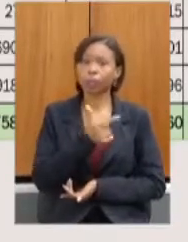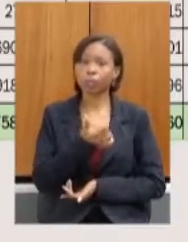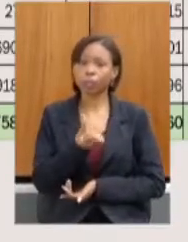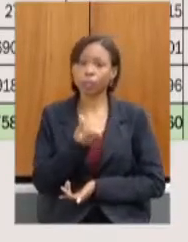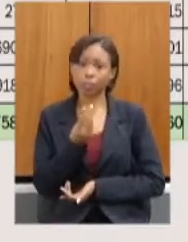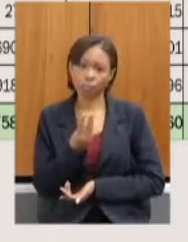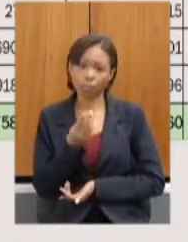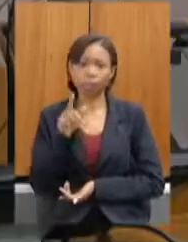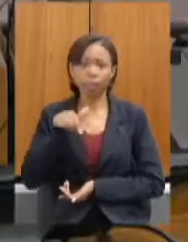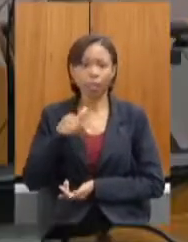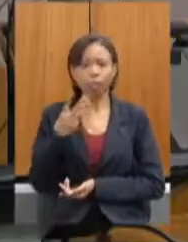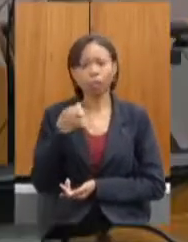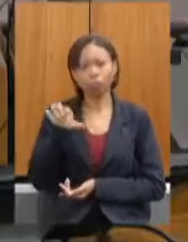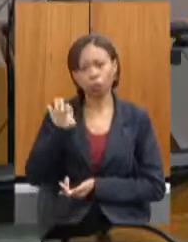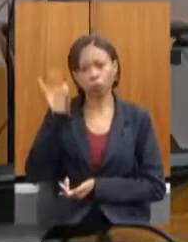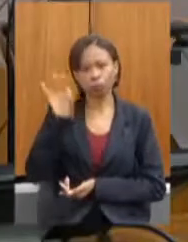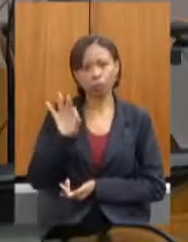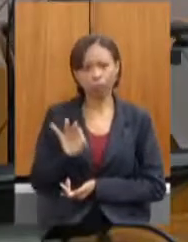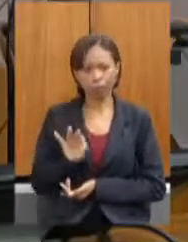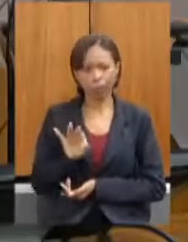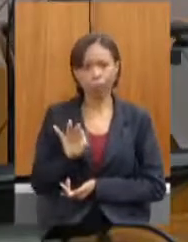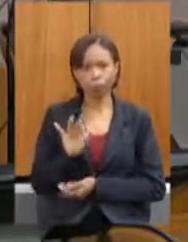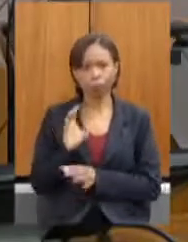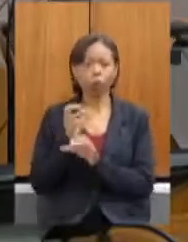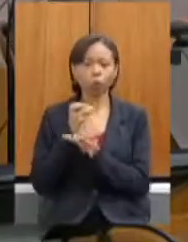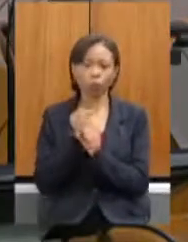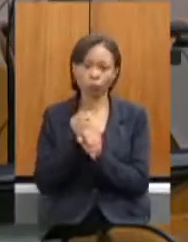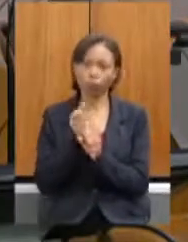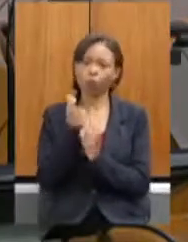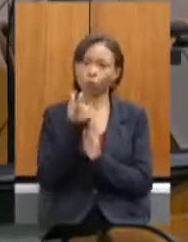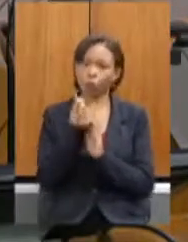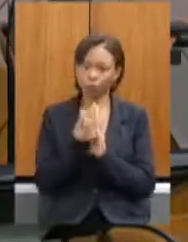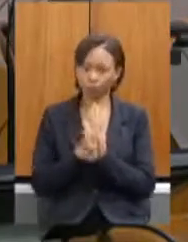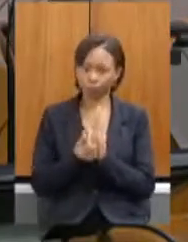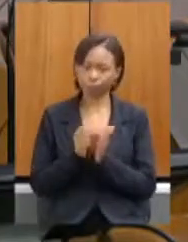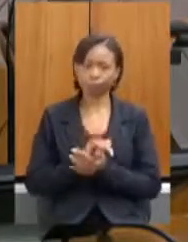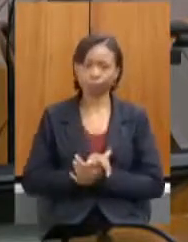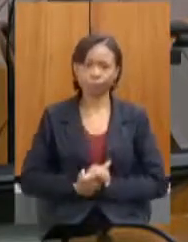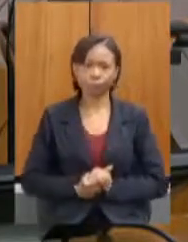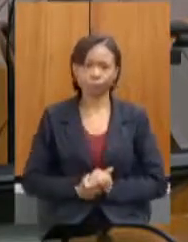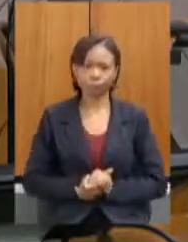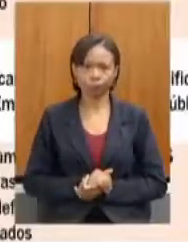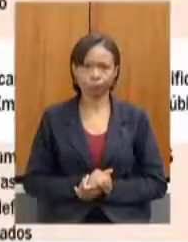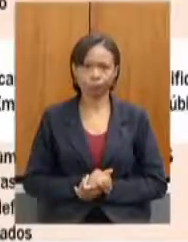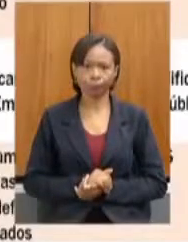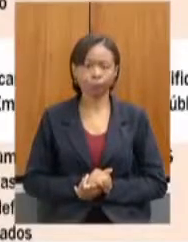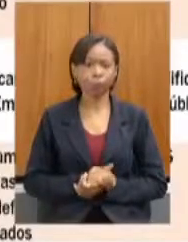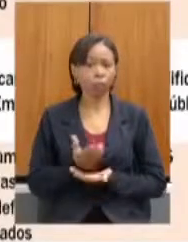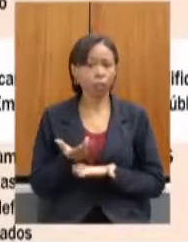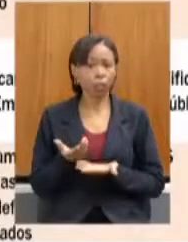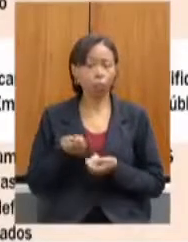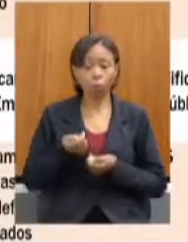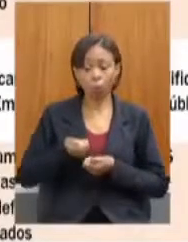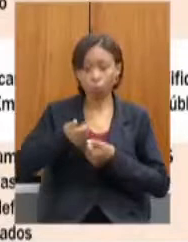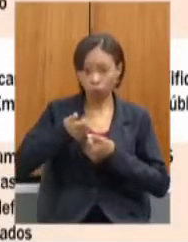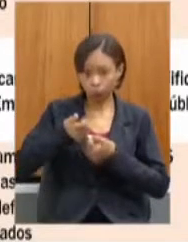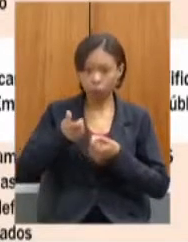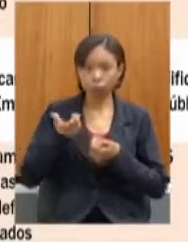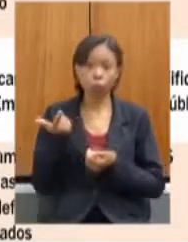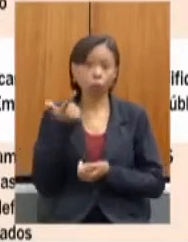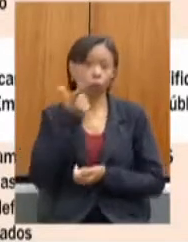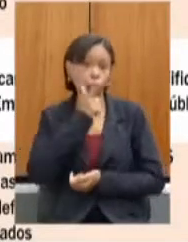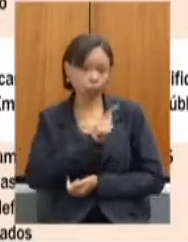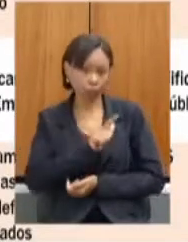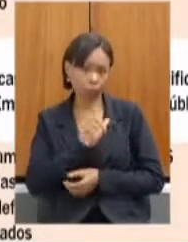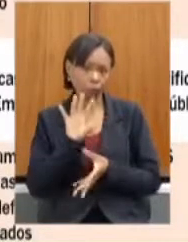39 por cento do que seria do orçamento pode passar e os benefícios alcançados que